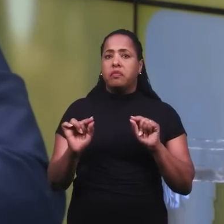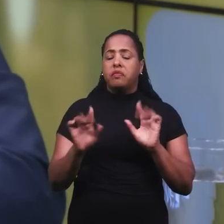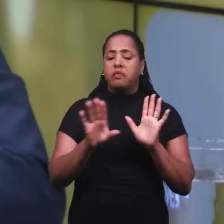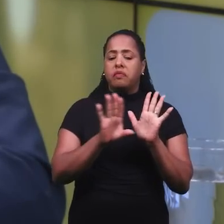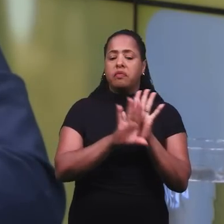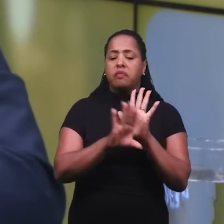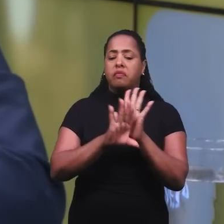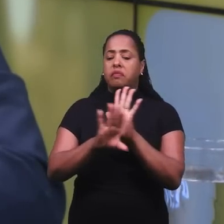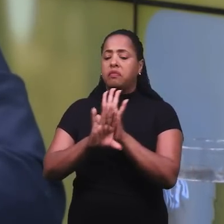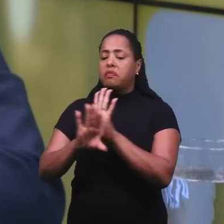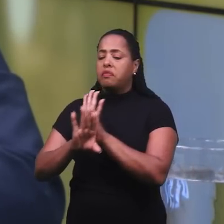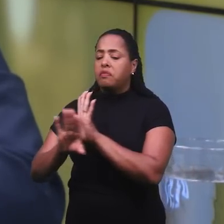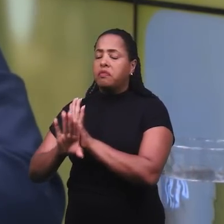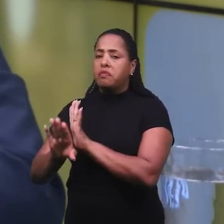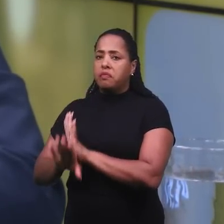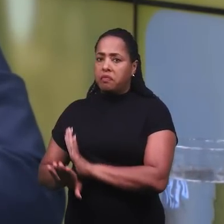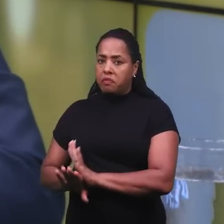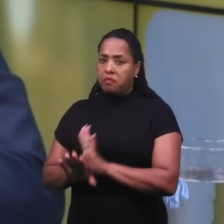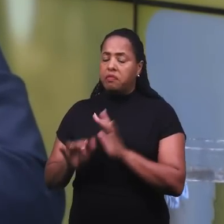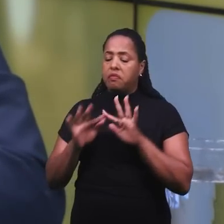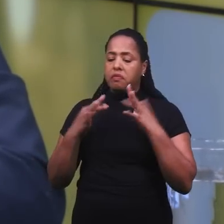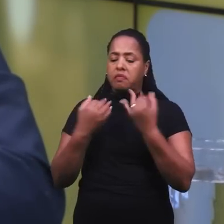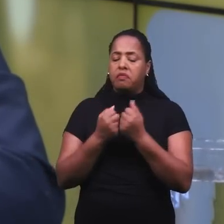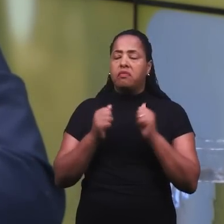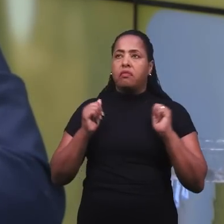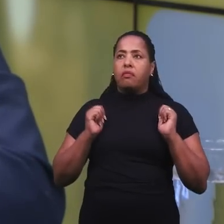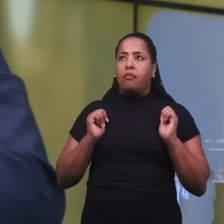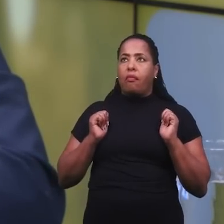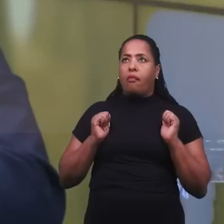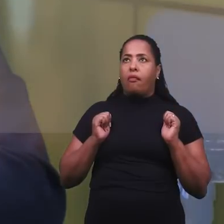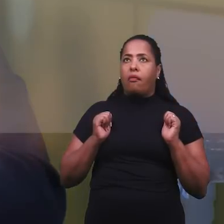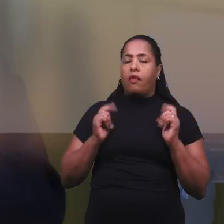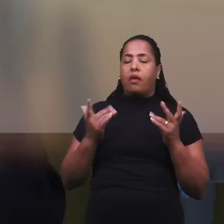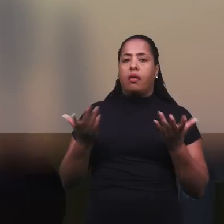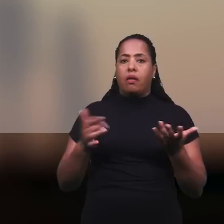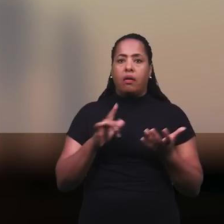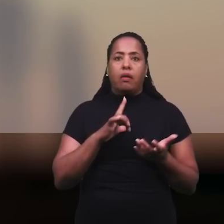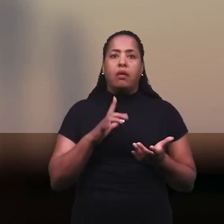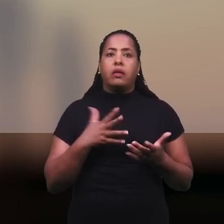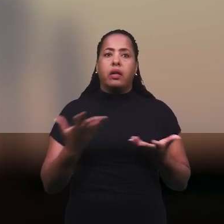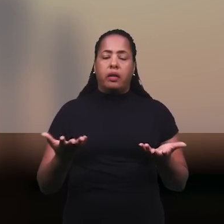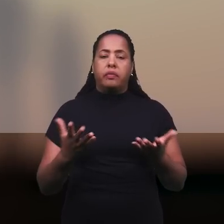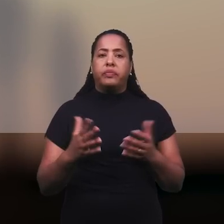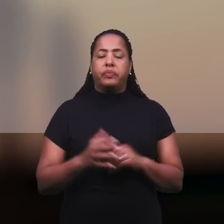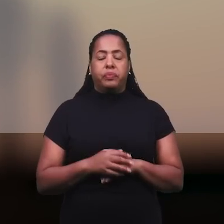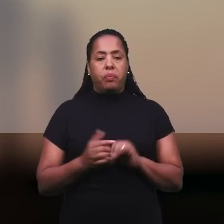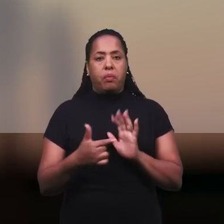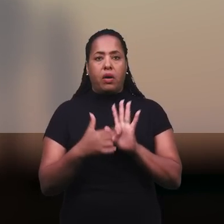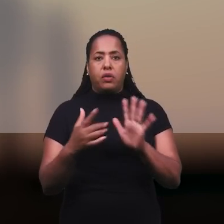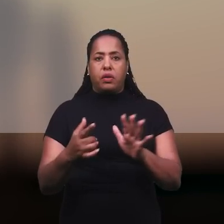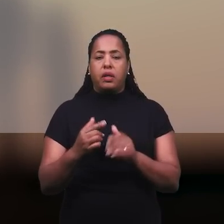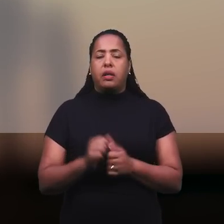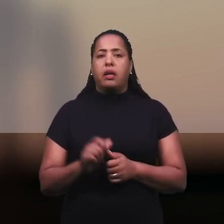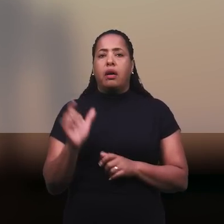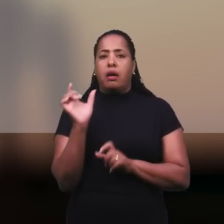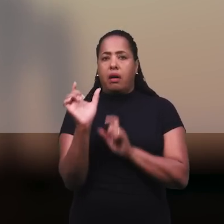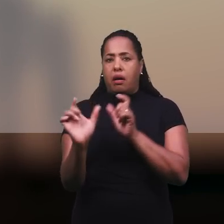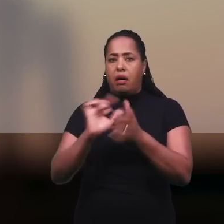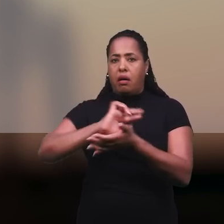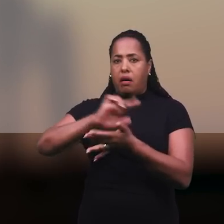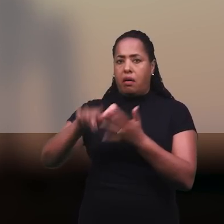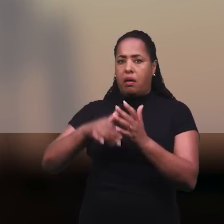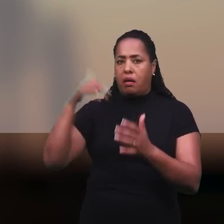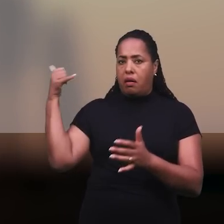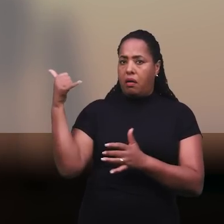as famílias de qualquer zona de conforto que possa imaginar existir, que é o seguinte: e estas palavras que hoje te